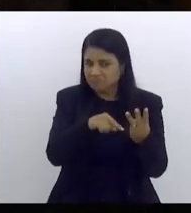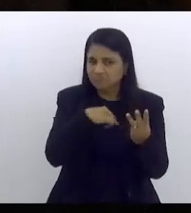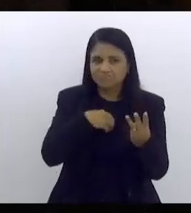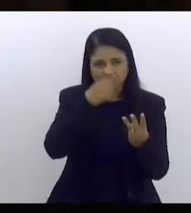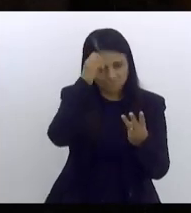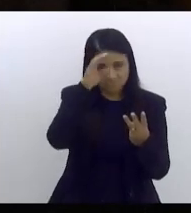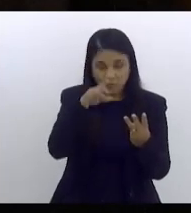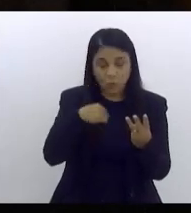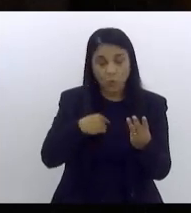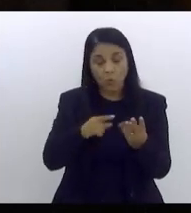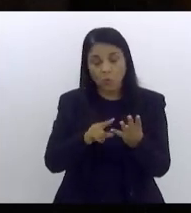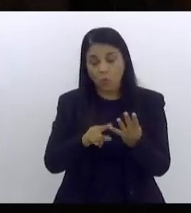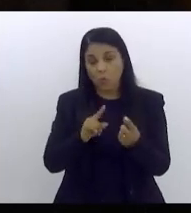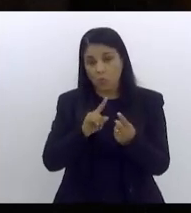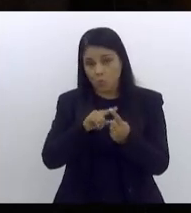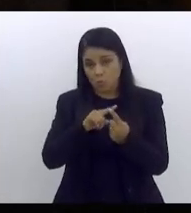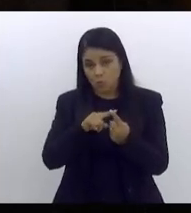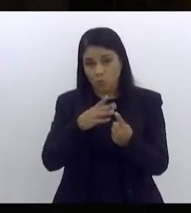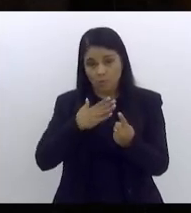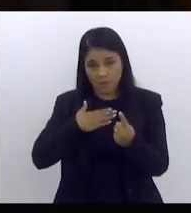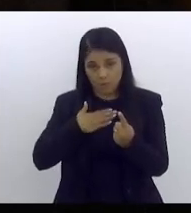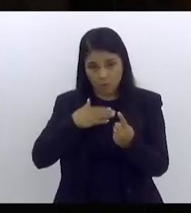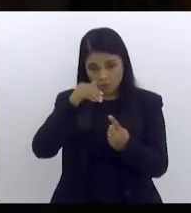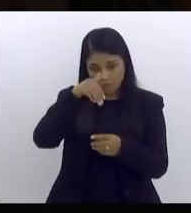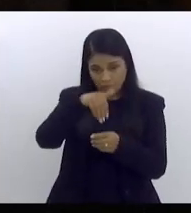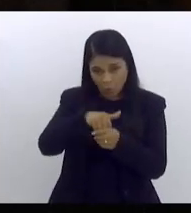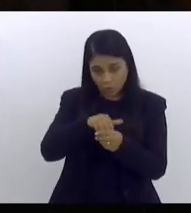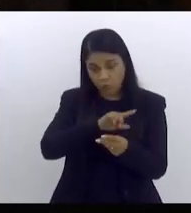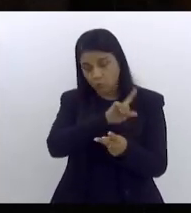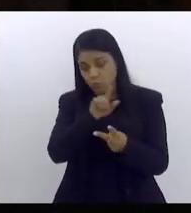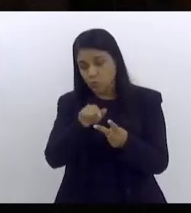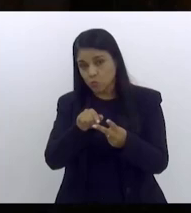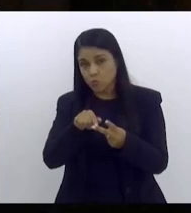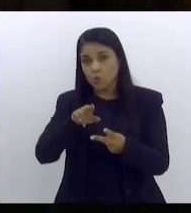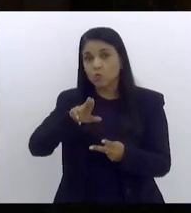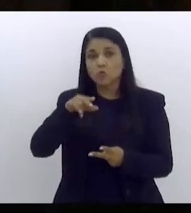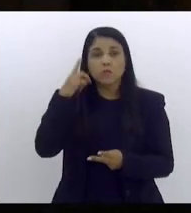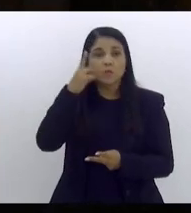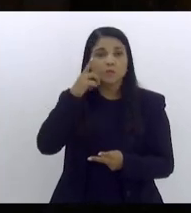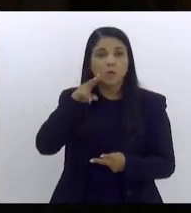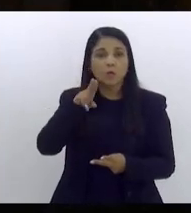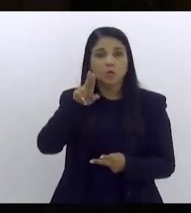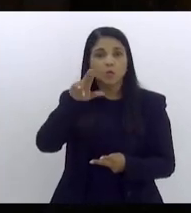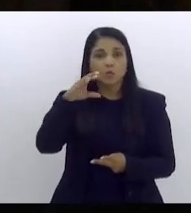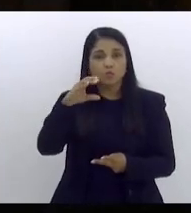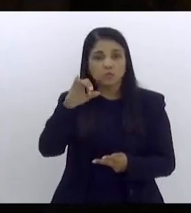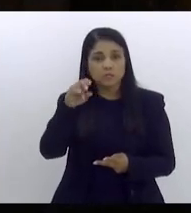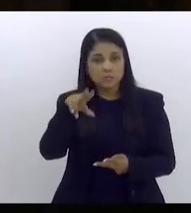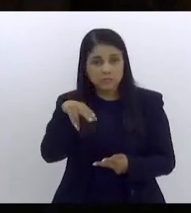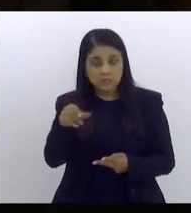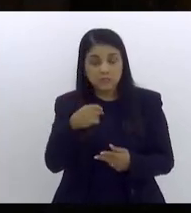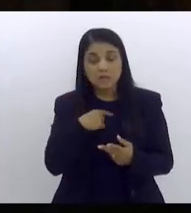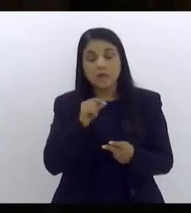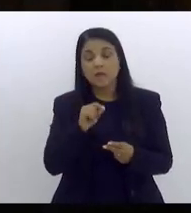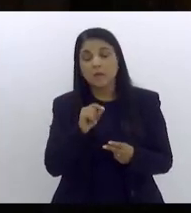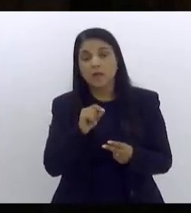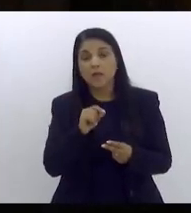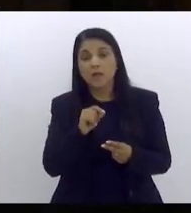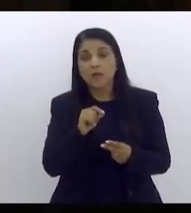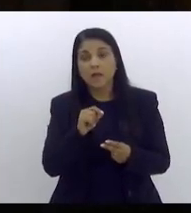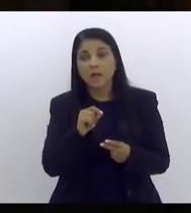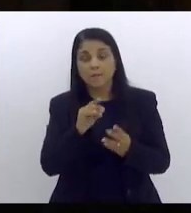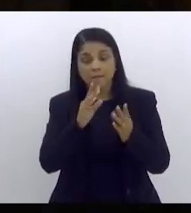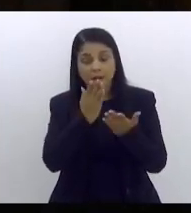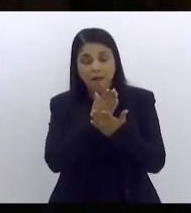foi meu e o outro foi da Lucinha. Tiveram até algumas abstenções, que era para acabar com a